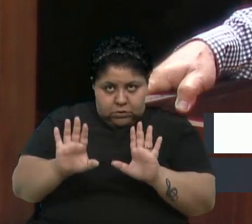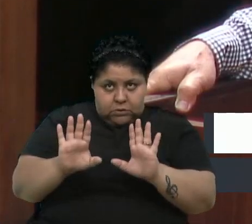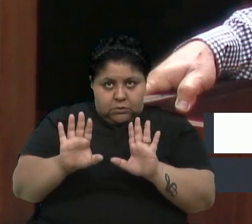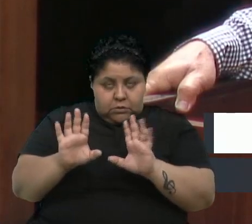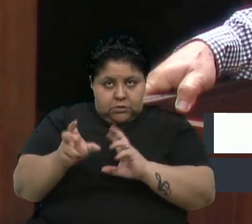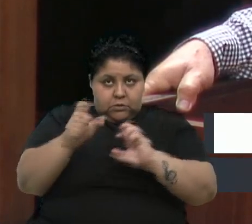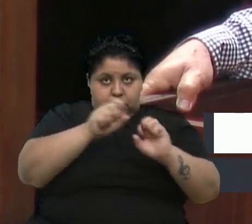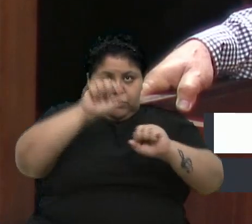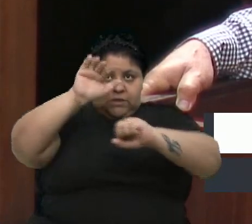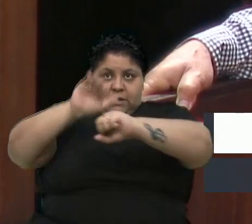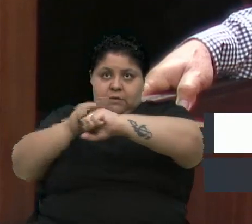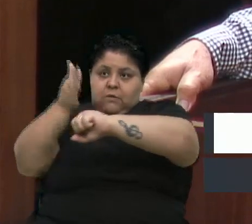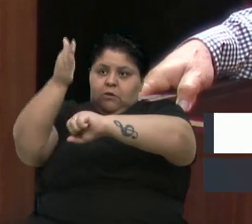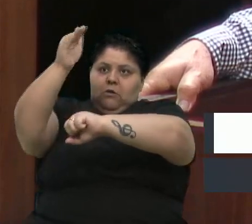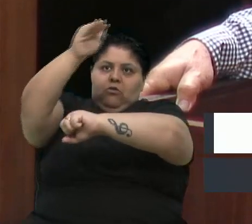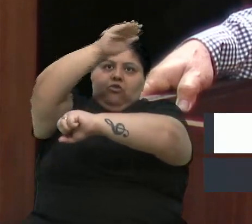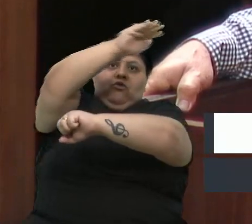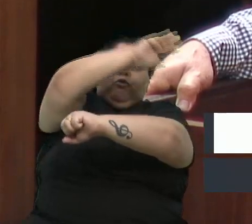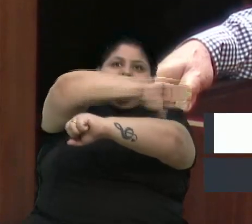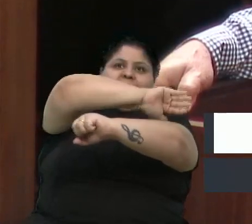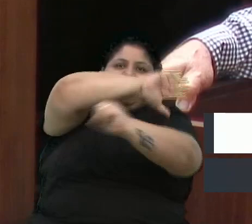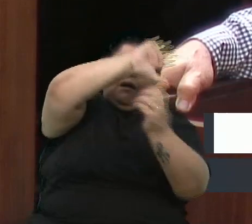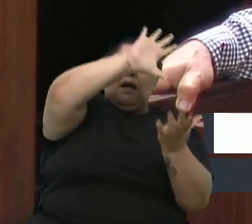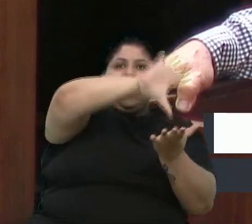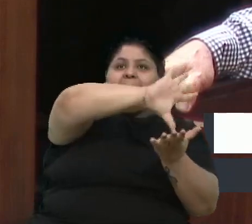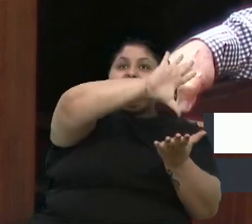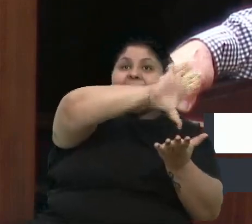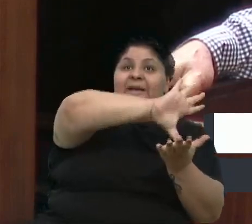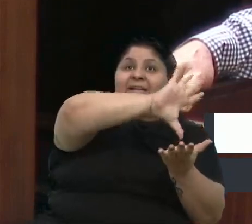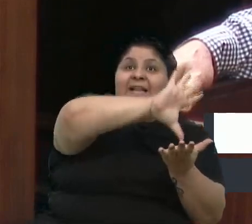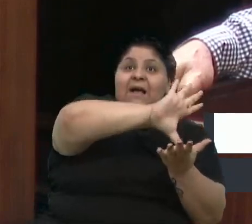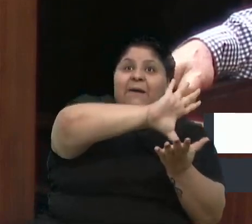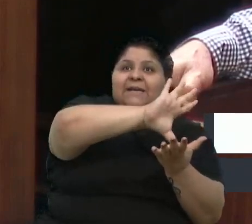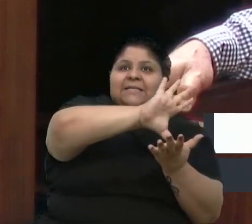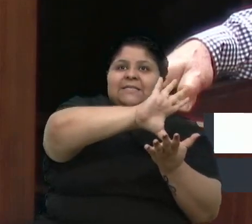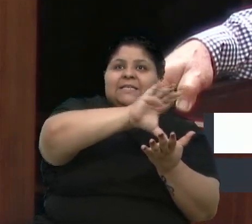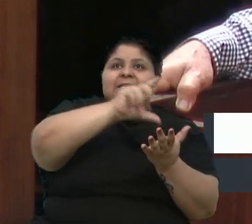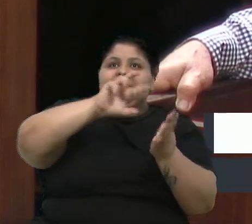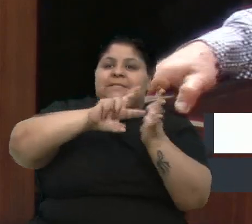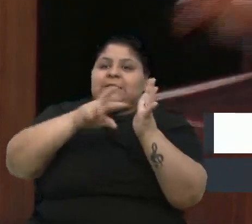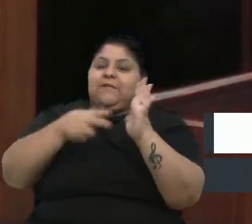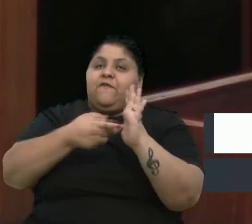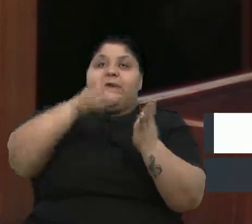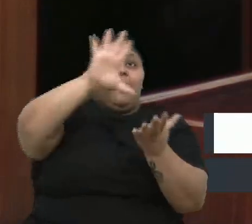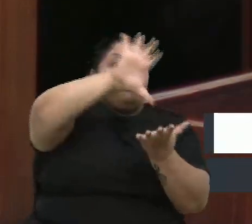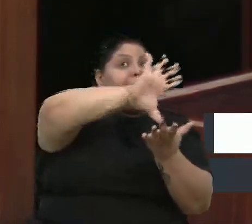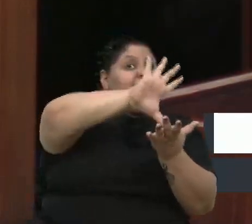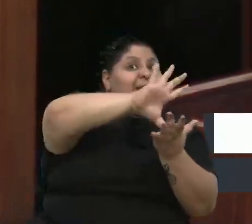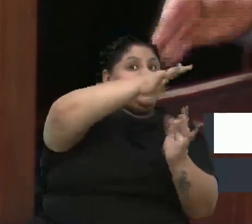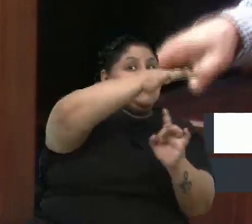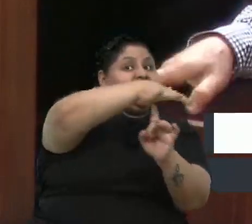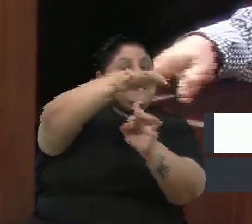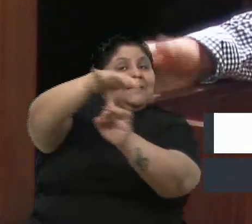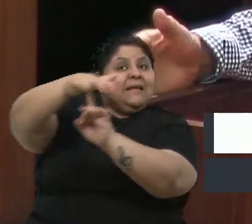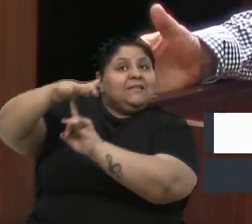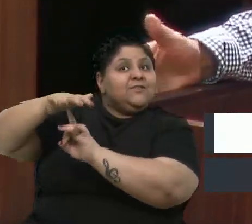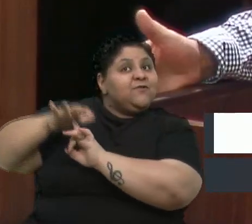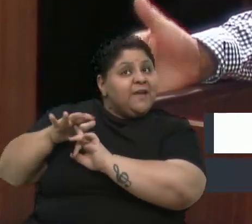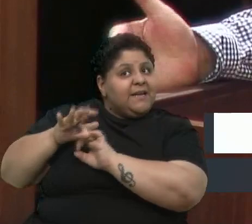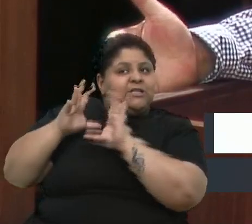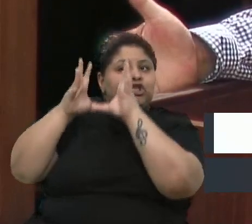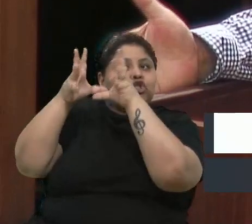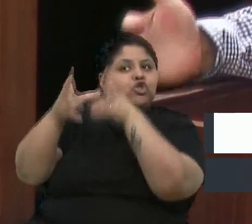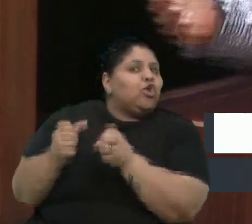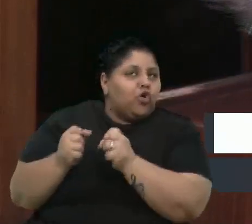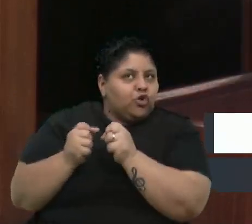essa praça, que deixamos bem claro, a Praça das Feiras, é uma das feiras como um todo da ilha.